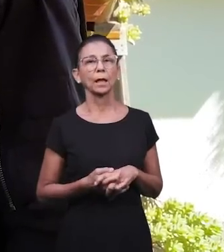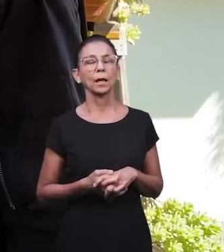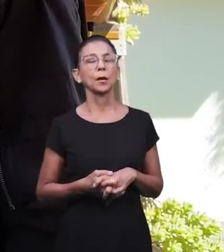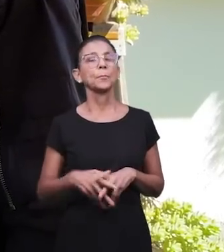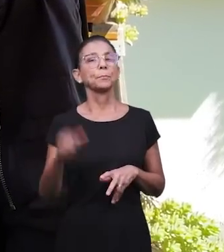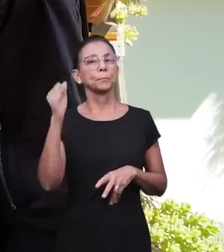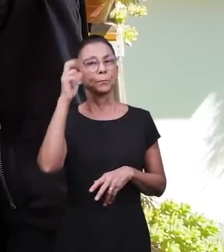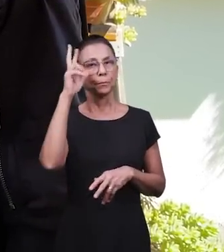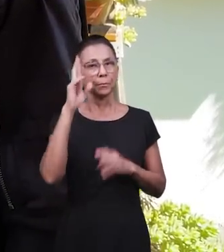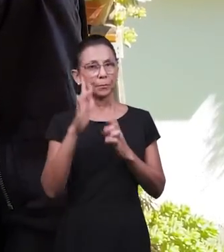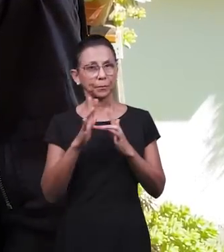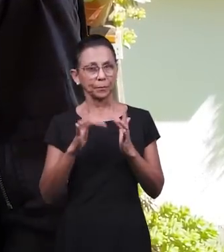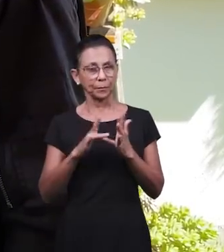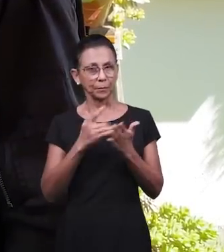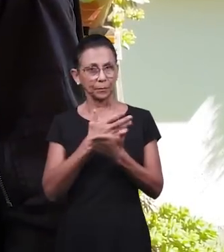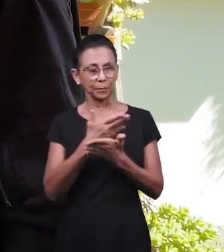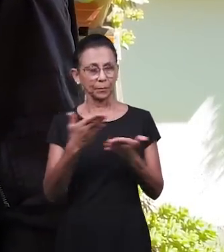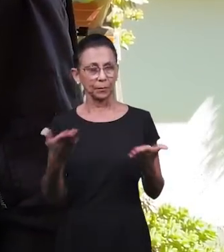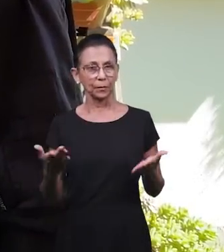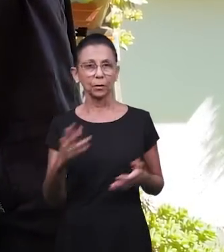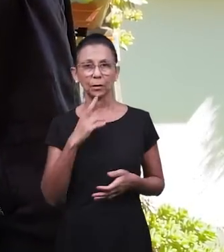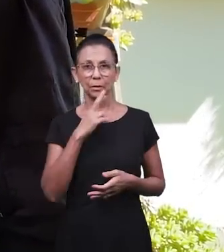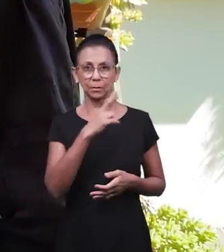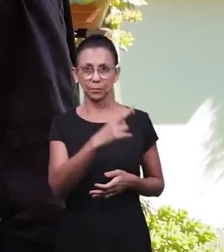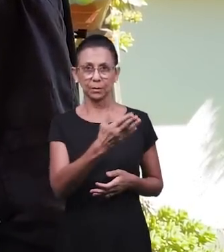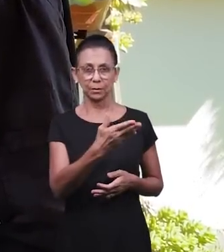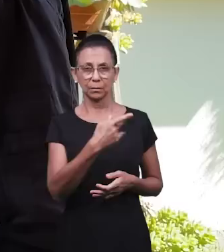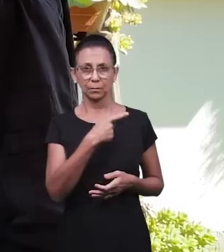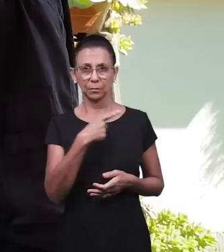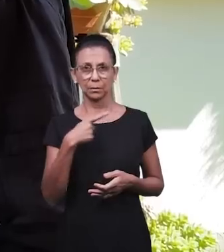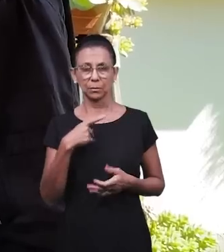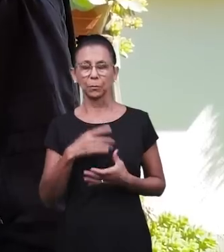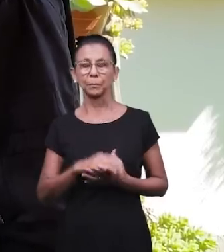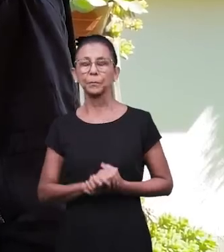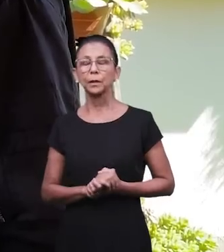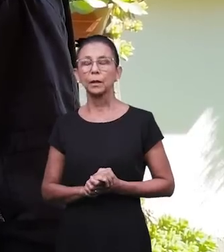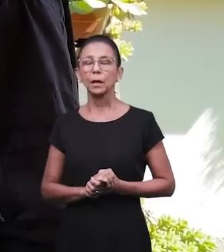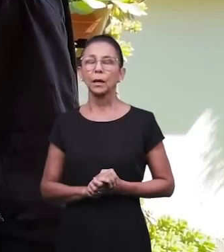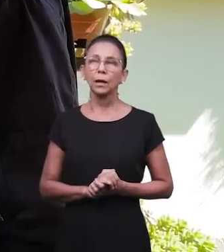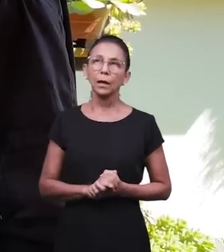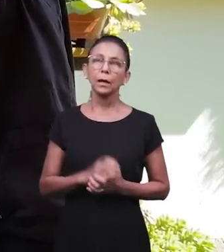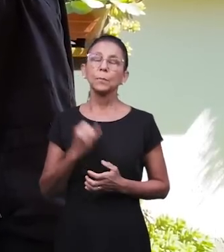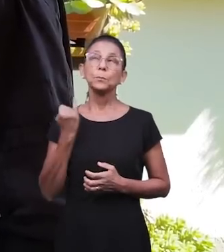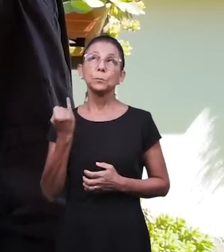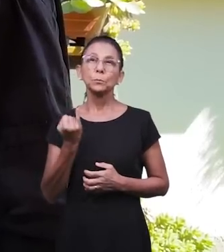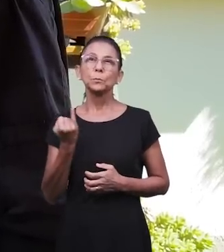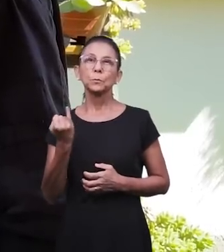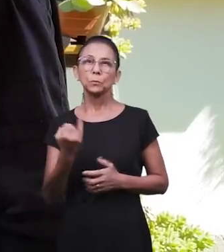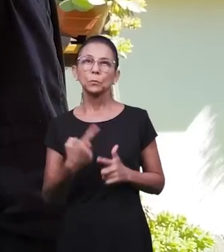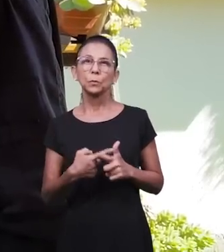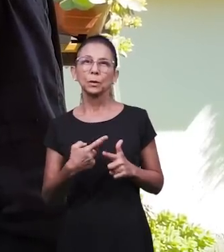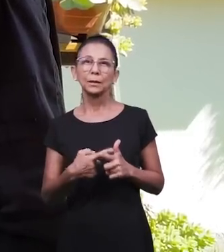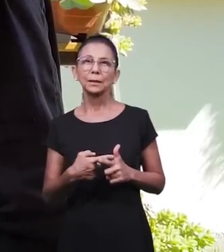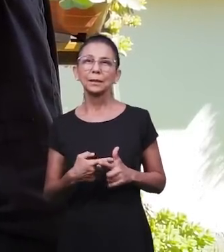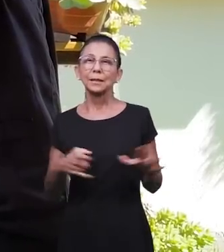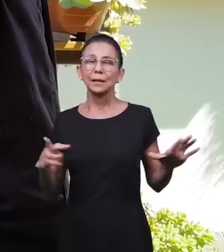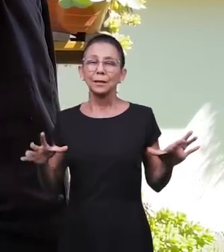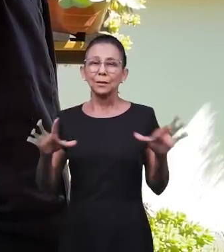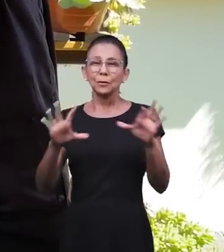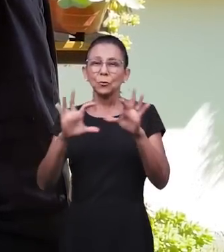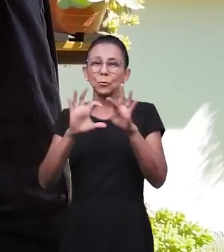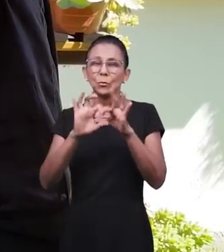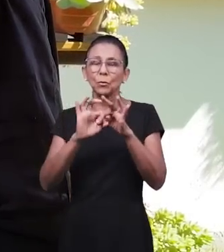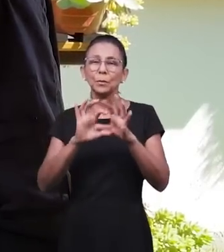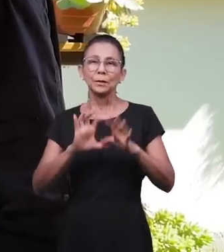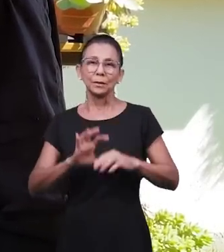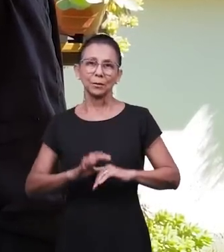do Senhor Jesus, responder aqui ao pastor Adairto que a importância é essa comunhão, é o esclarecimento